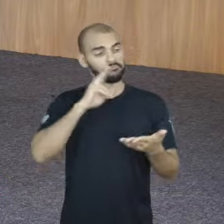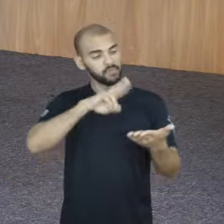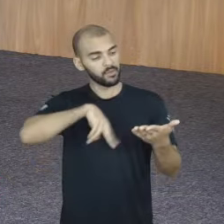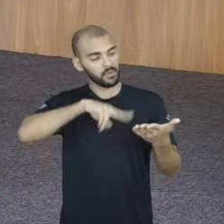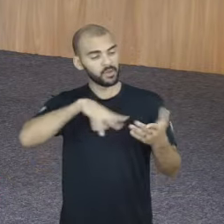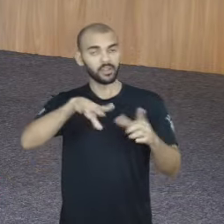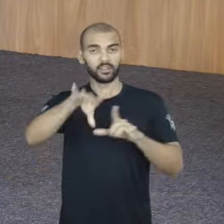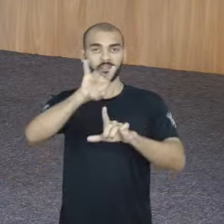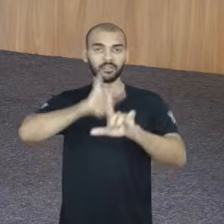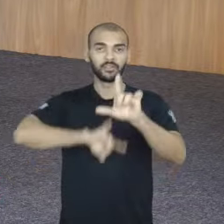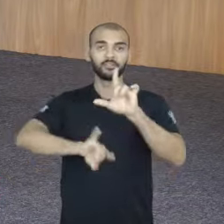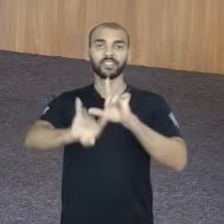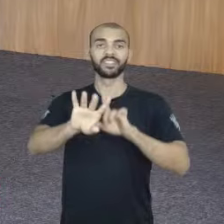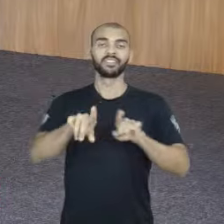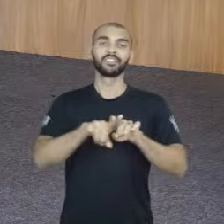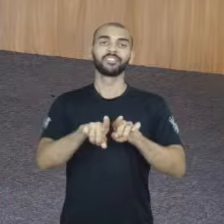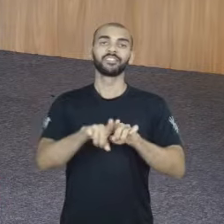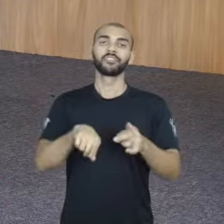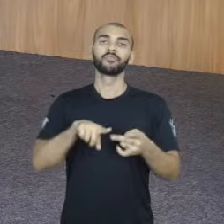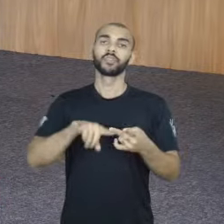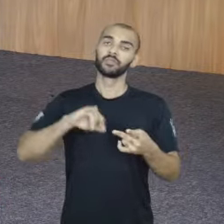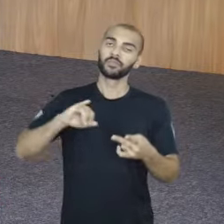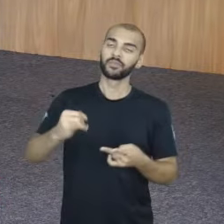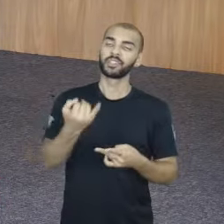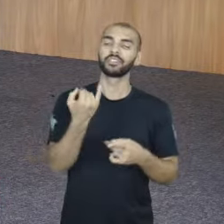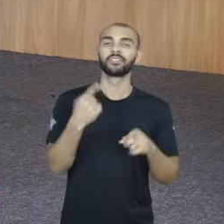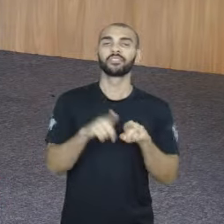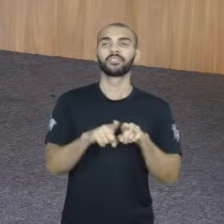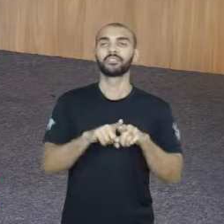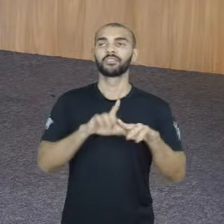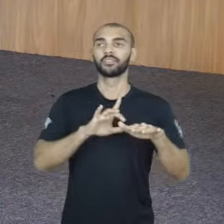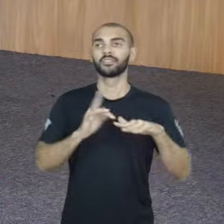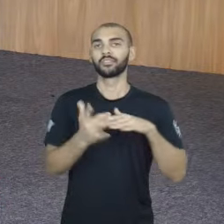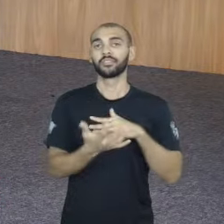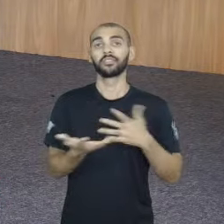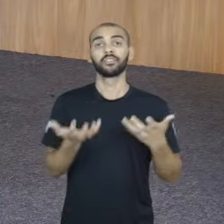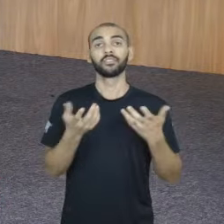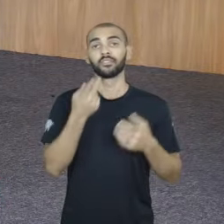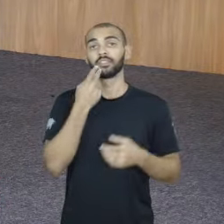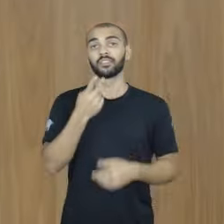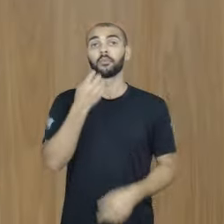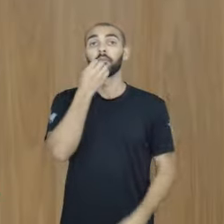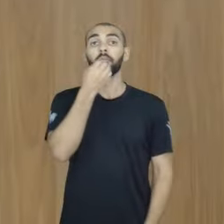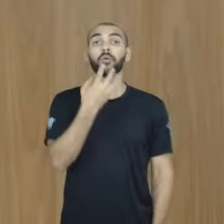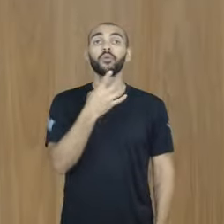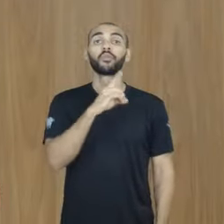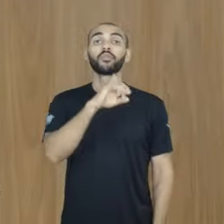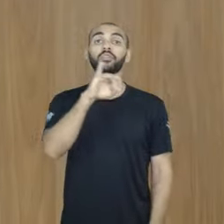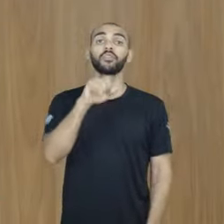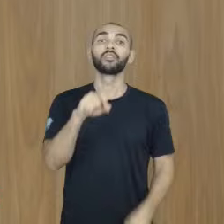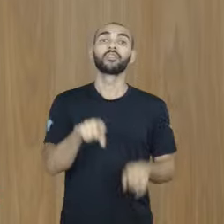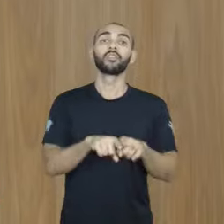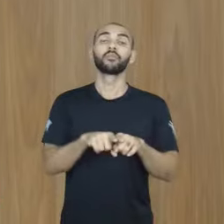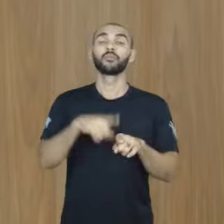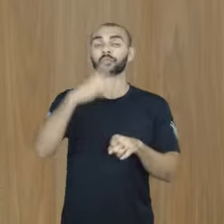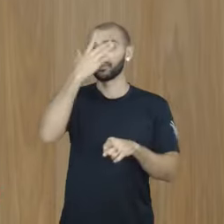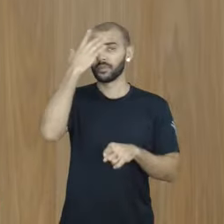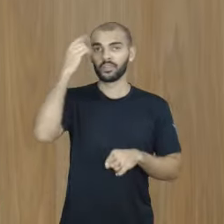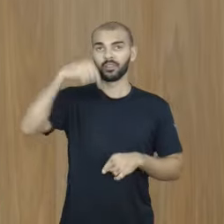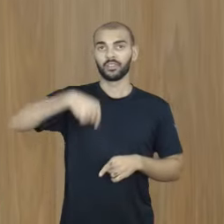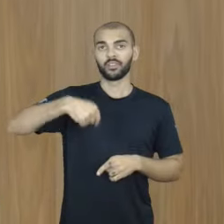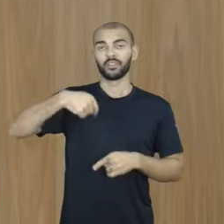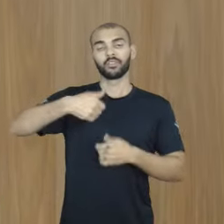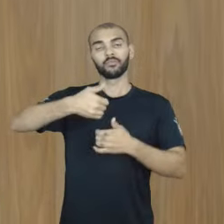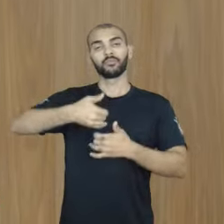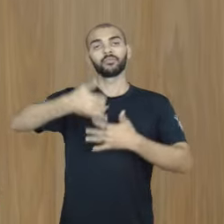partir dos nossos canais, para os nossos contatos também. Deixa eu só dar bom dia aqui para o pessoal do Chat Democracia, que está bem desde cedo